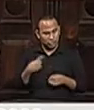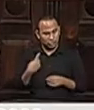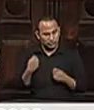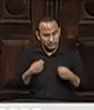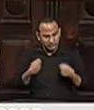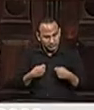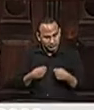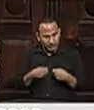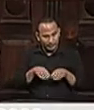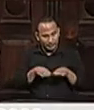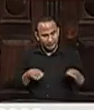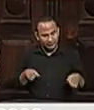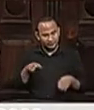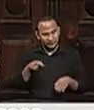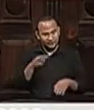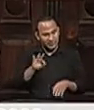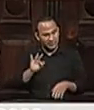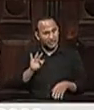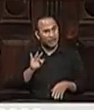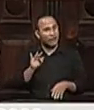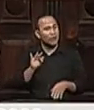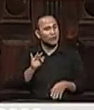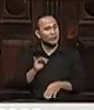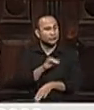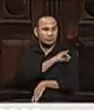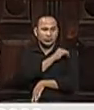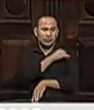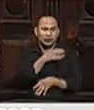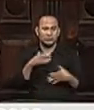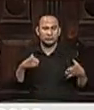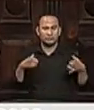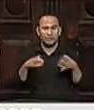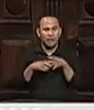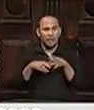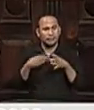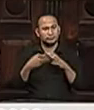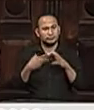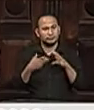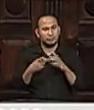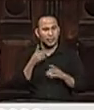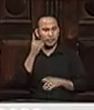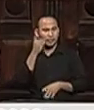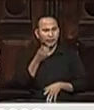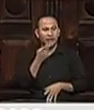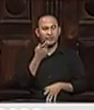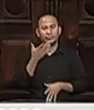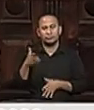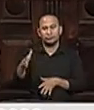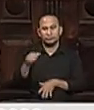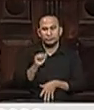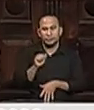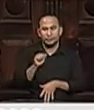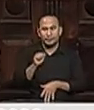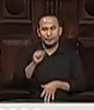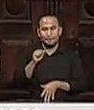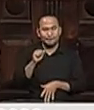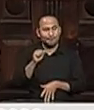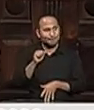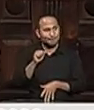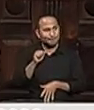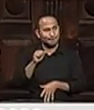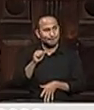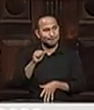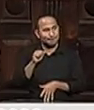bancada federal do Rio de Janeiro, na Câmara dos Deputados e no Senado Federal, convoquem o ministro da Justiça